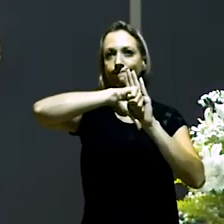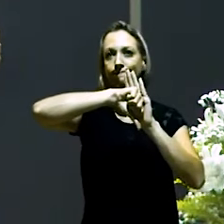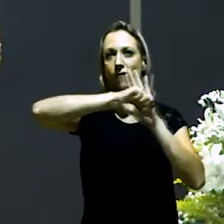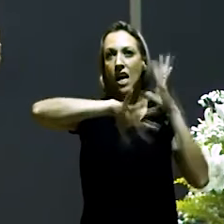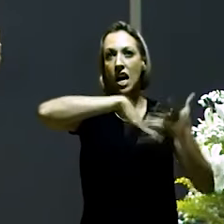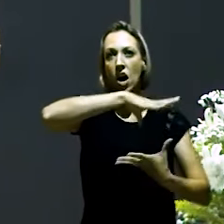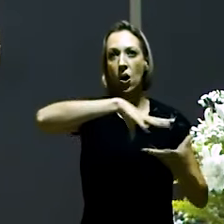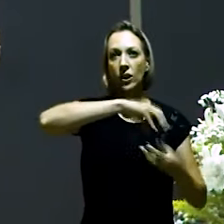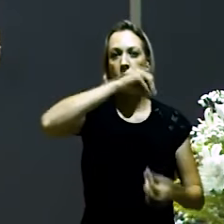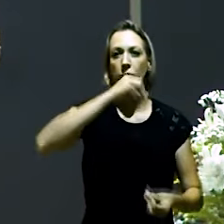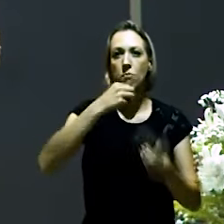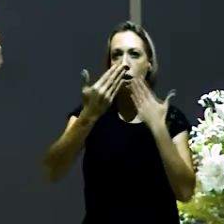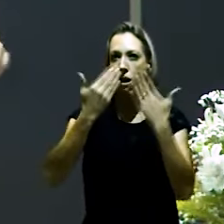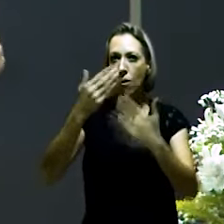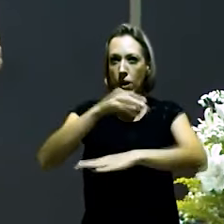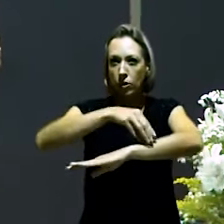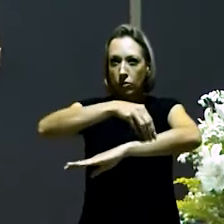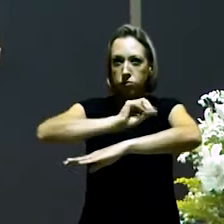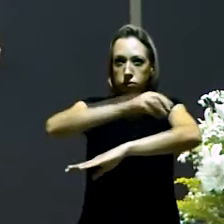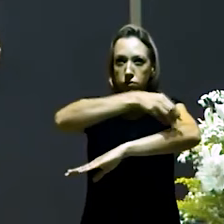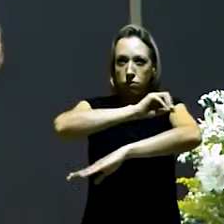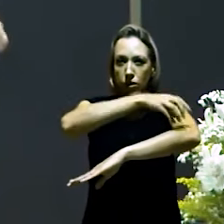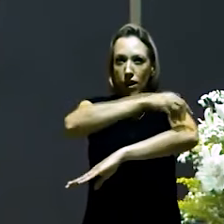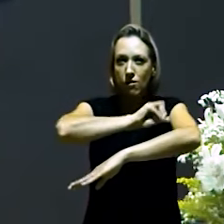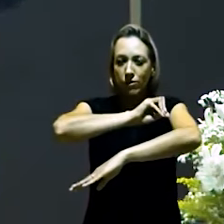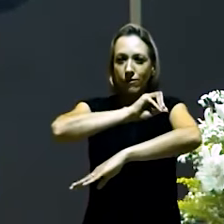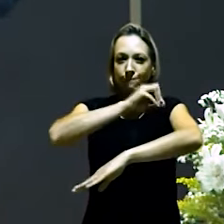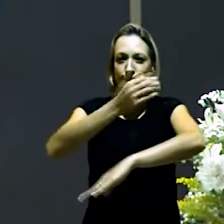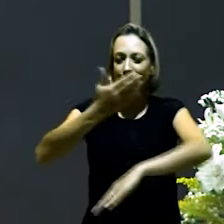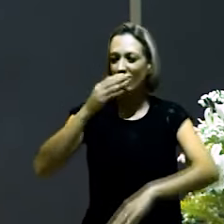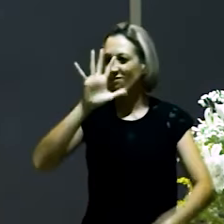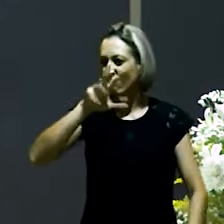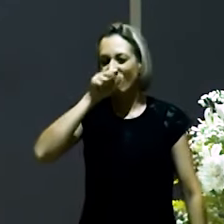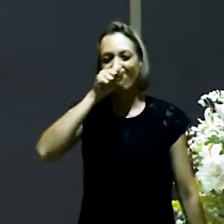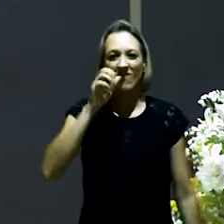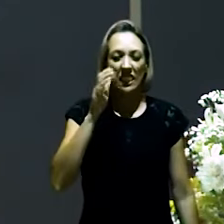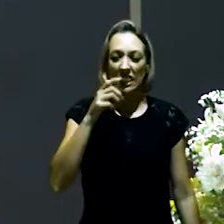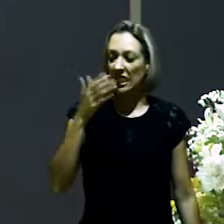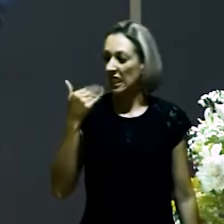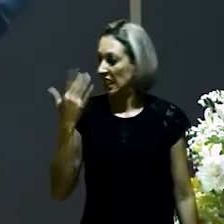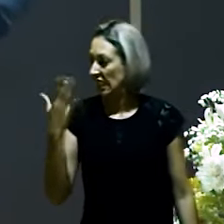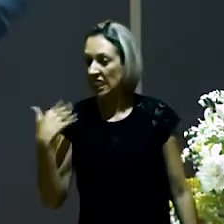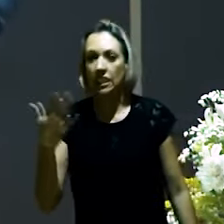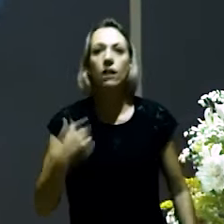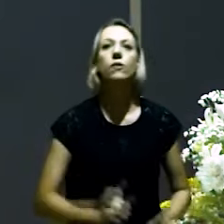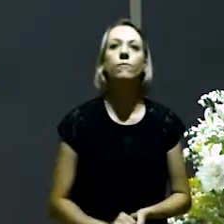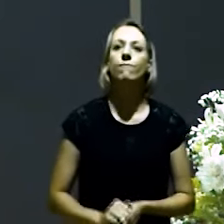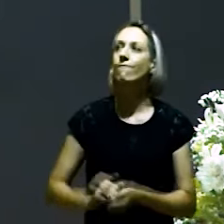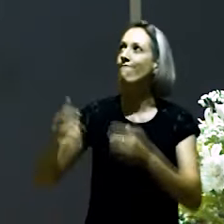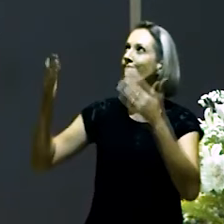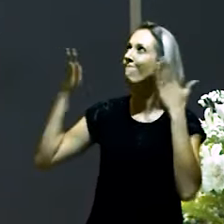espiritualmente. Volto a mencionar, sem nenhuma possibilidade de ver a Deus. Essa era a nossa